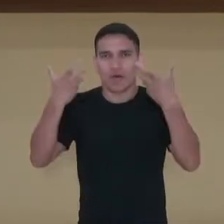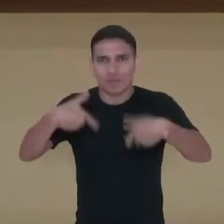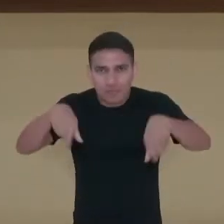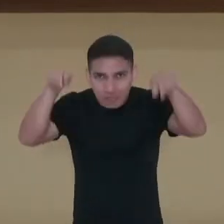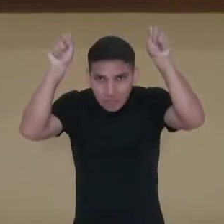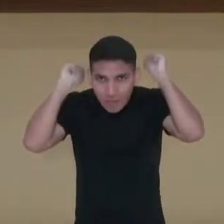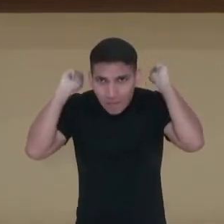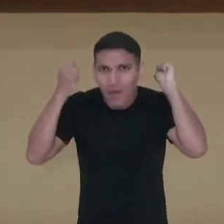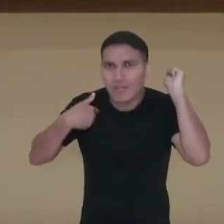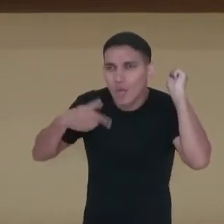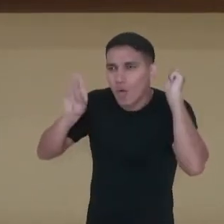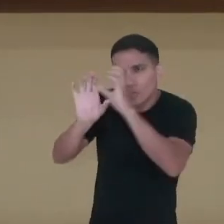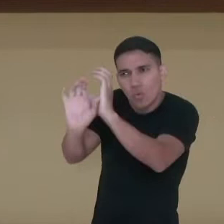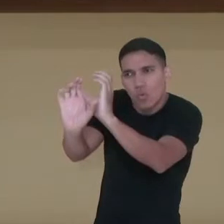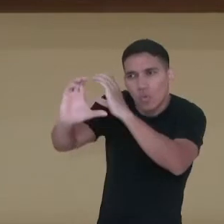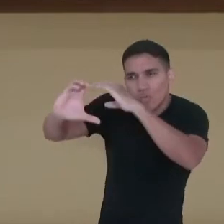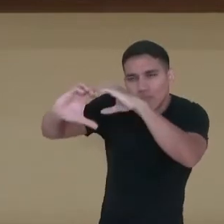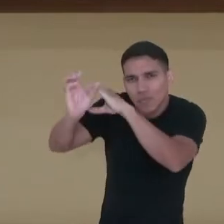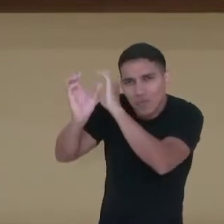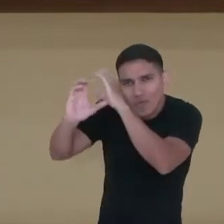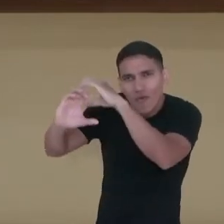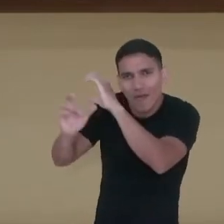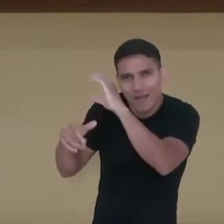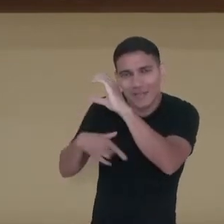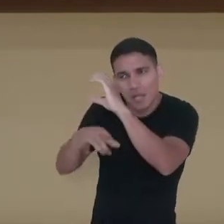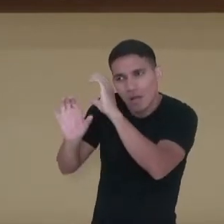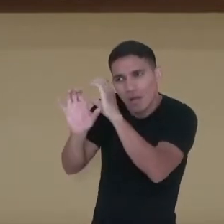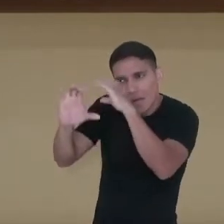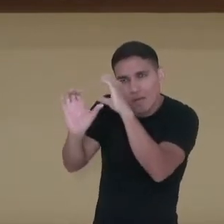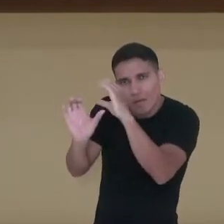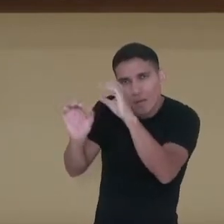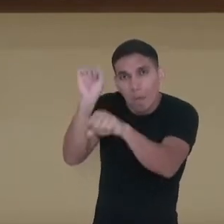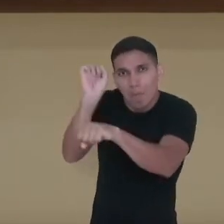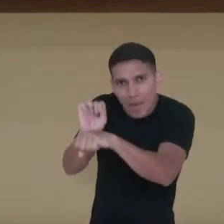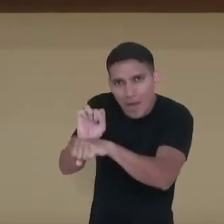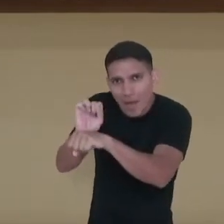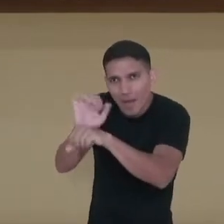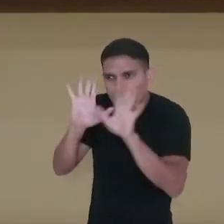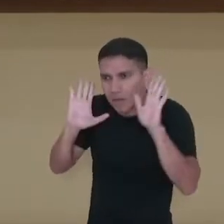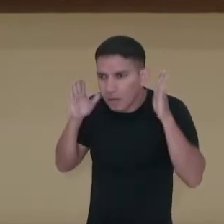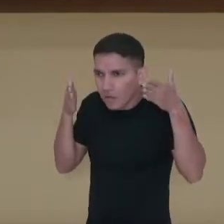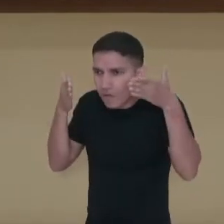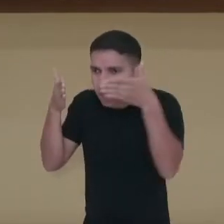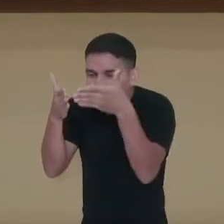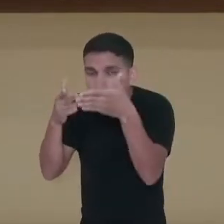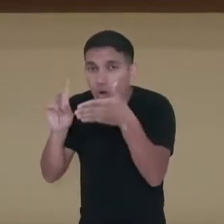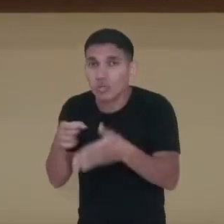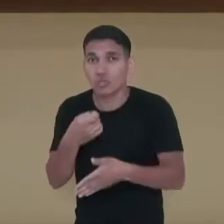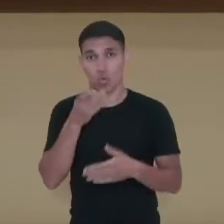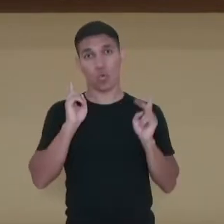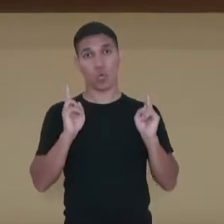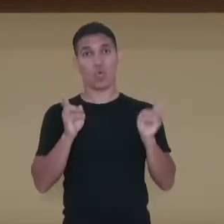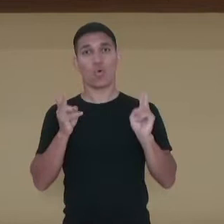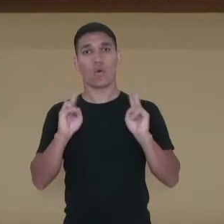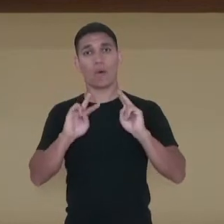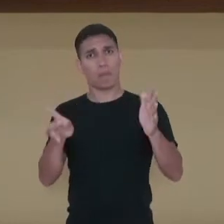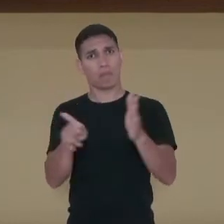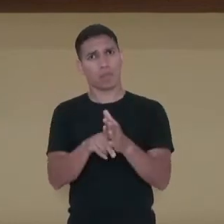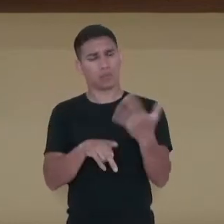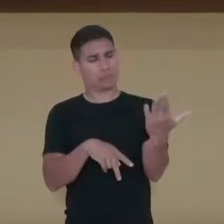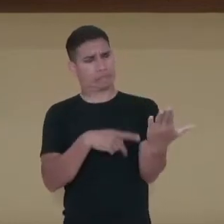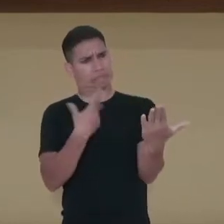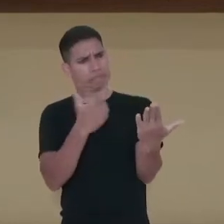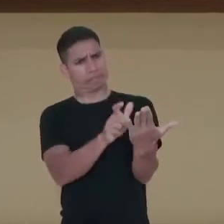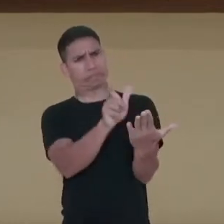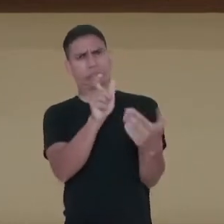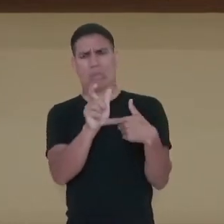ficar atrás da máquina coberto com um pano. Envolvidos os dois no mesmo pano preto como um duplo monstro